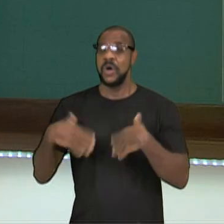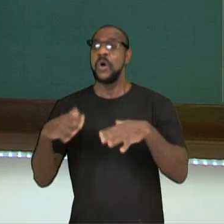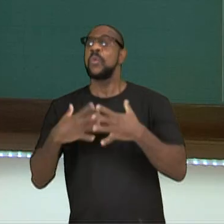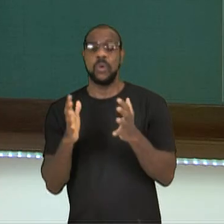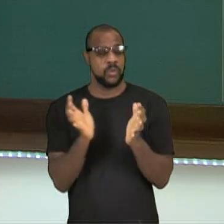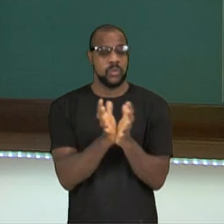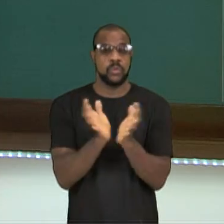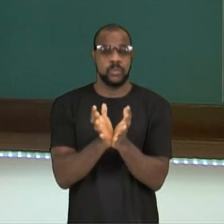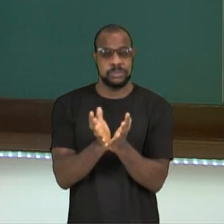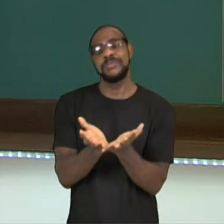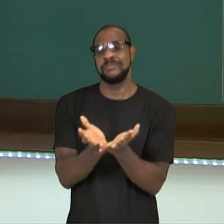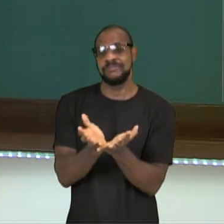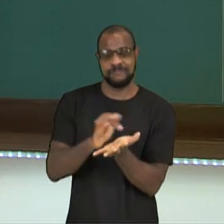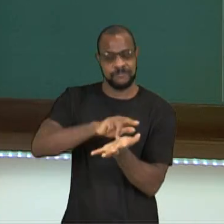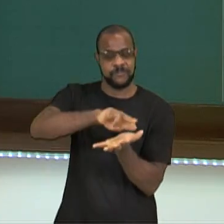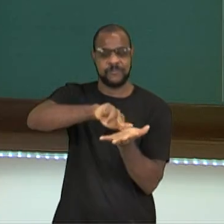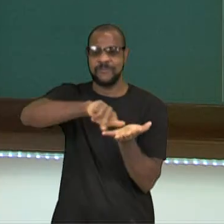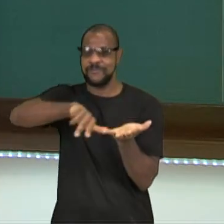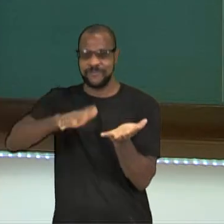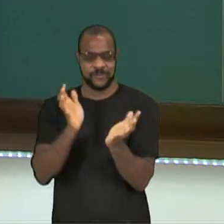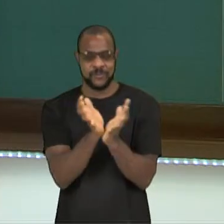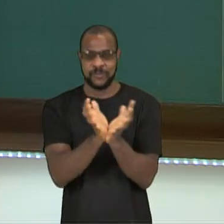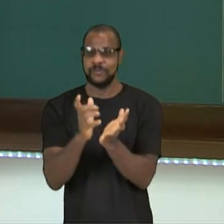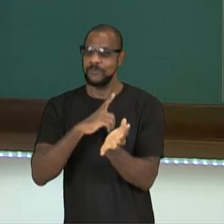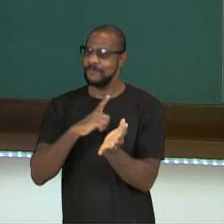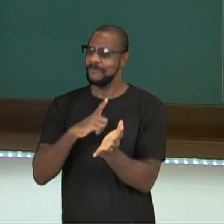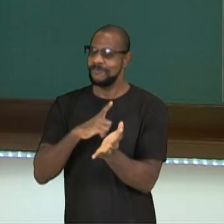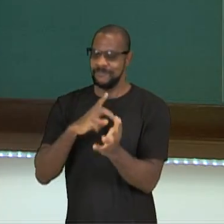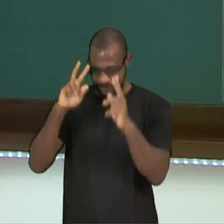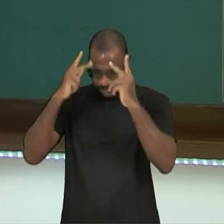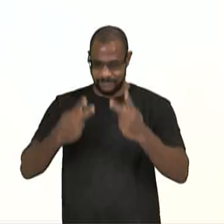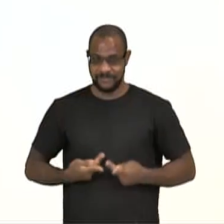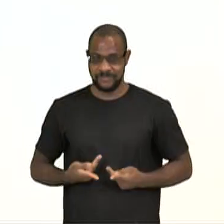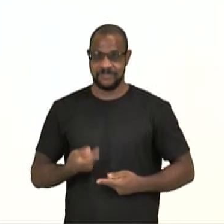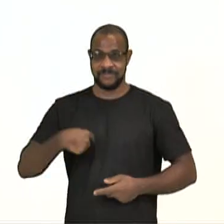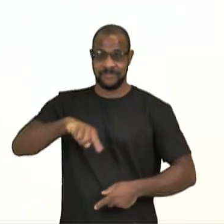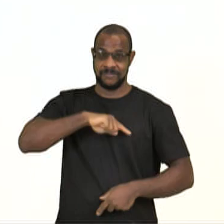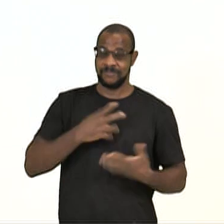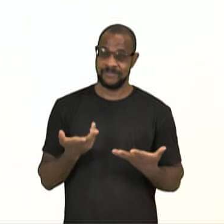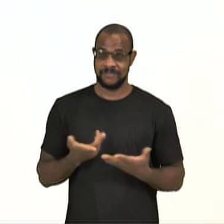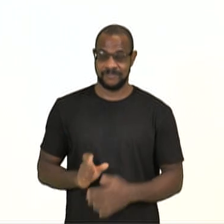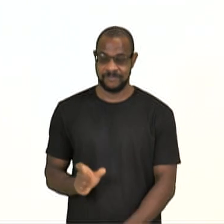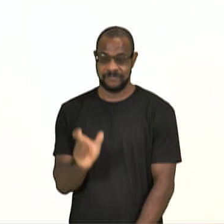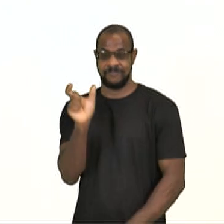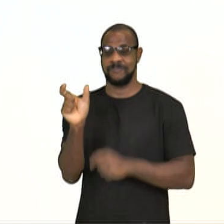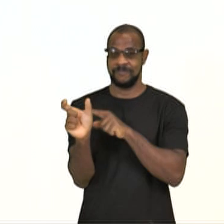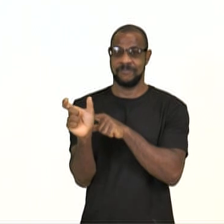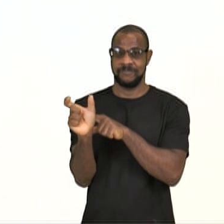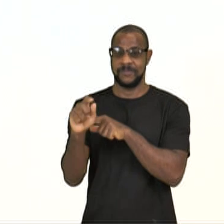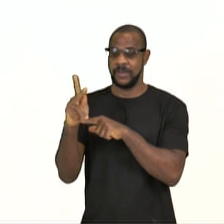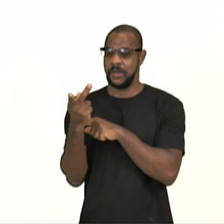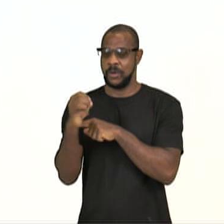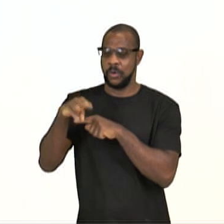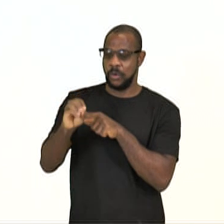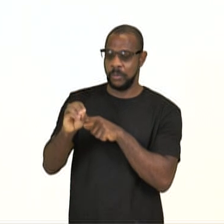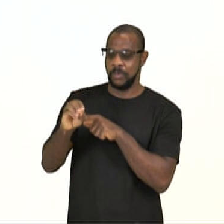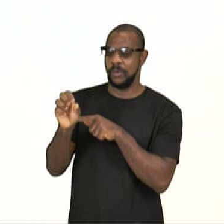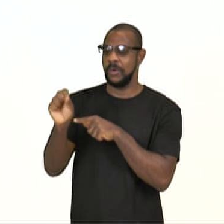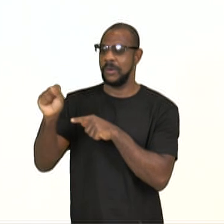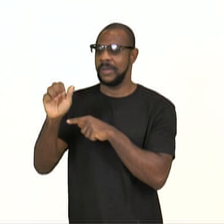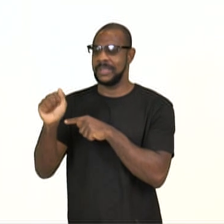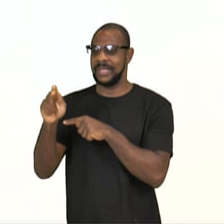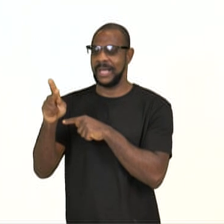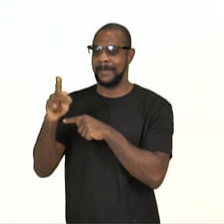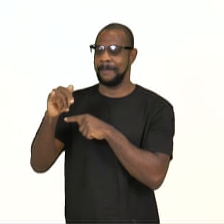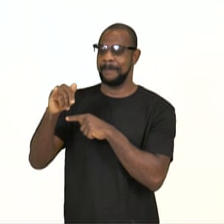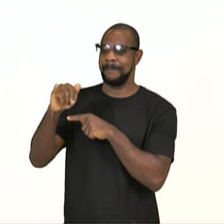primata faz parte? É um primata, né? E aí? Tá certo? Homo sapiens é um termo que deriva do latim, significa homem sábio. Não